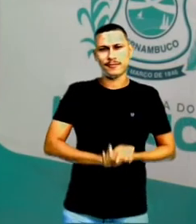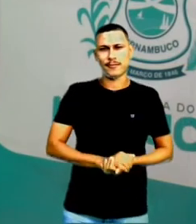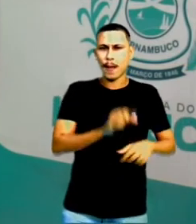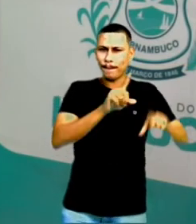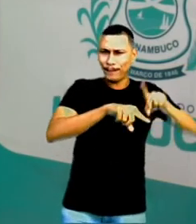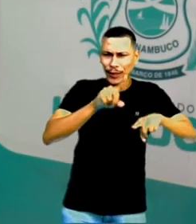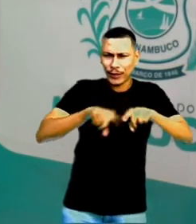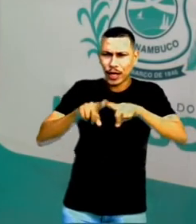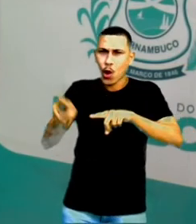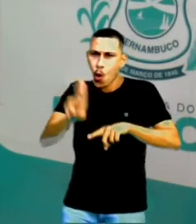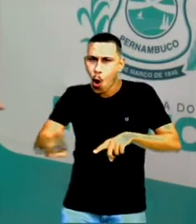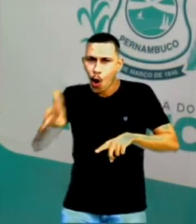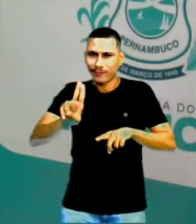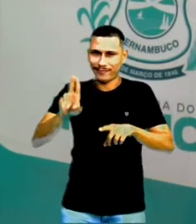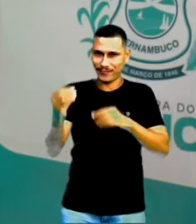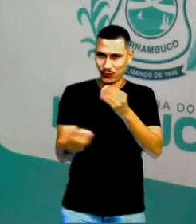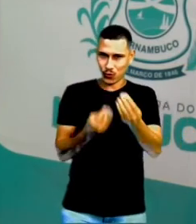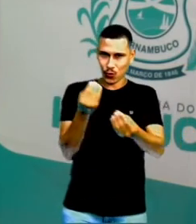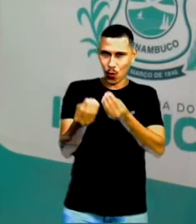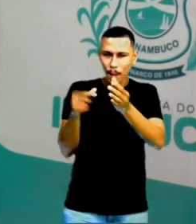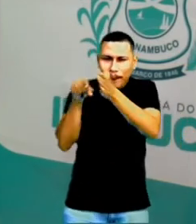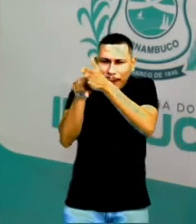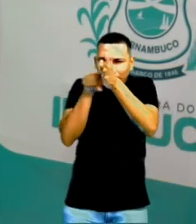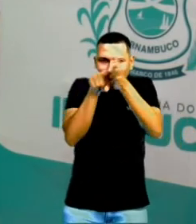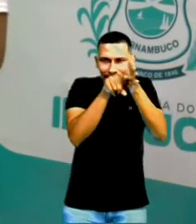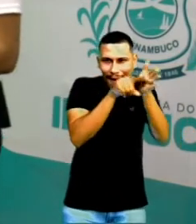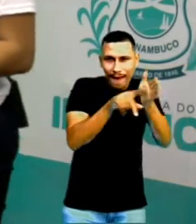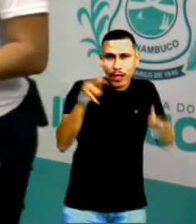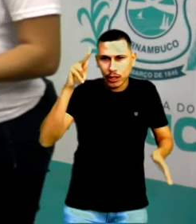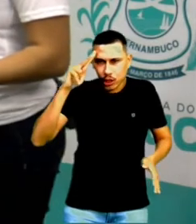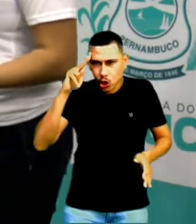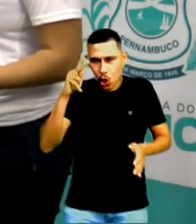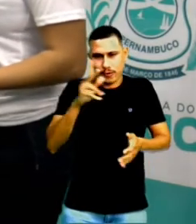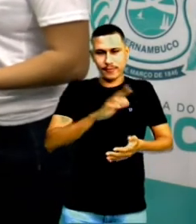utilizado como fontes históricas, certo?